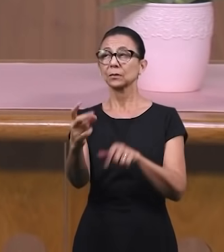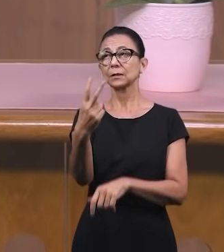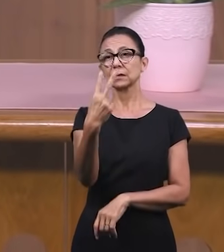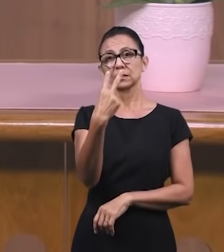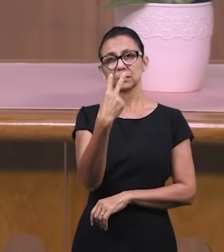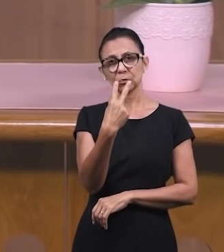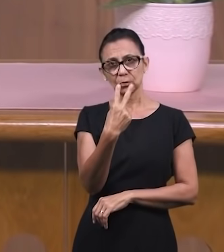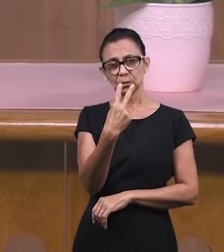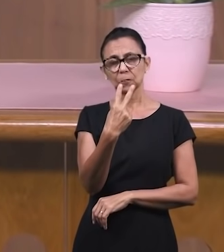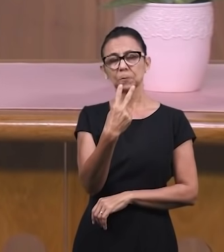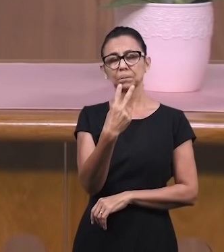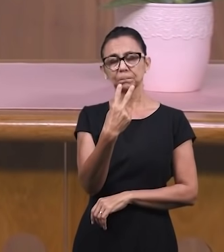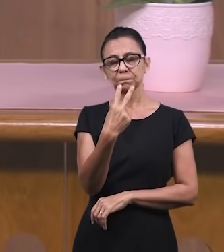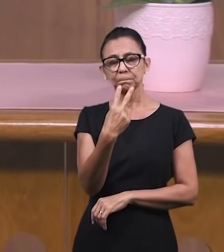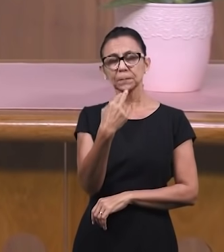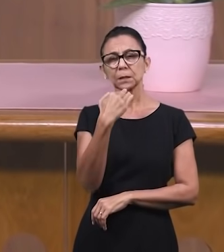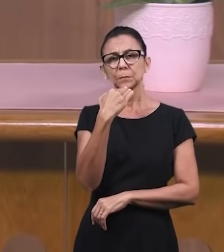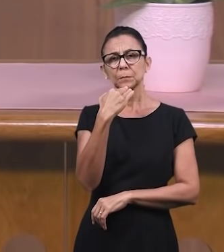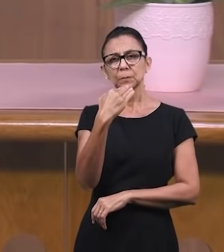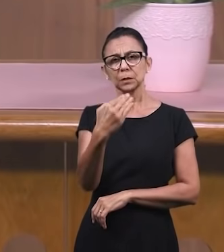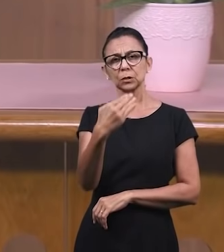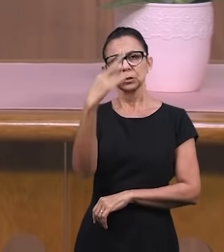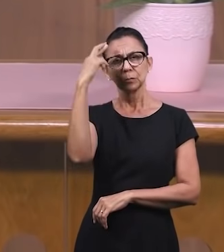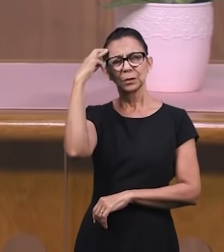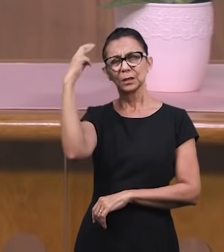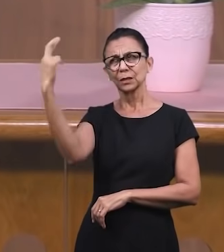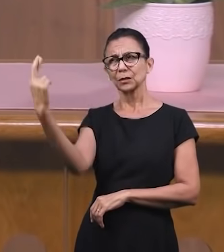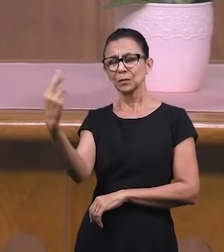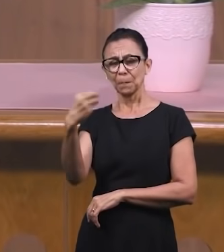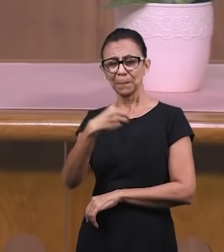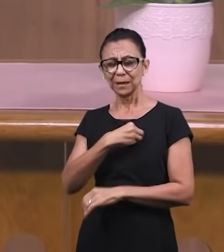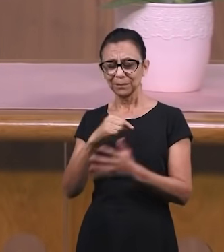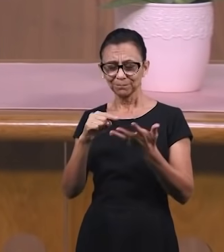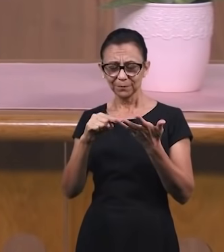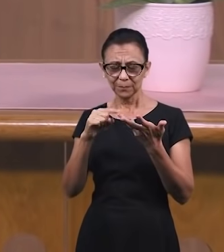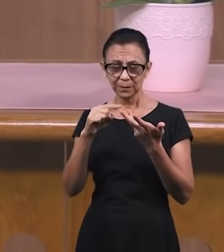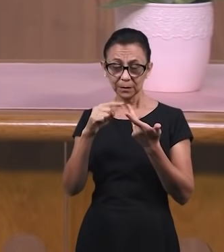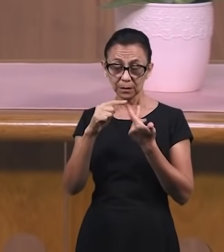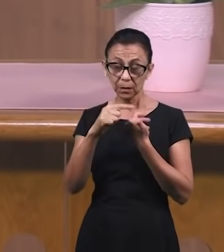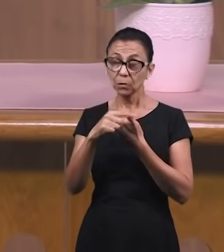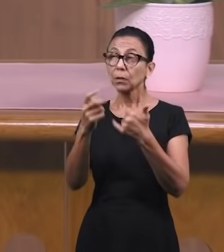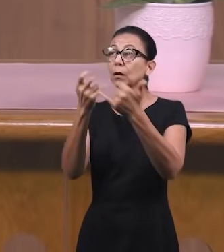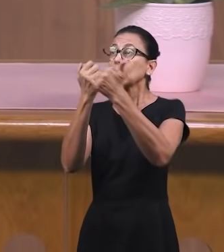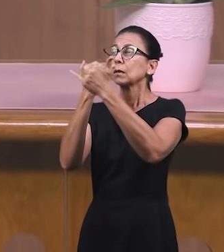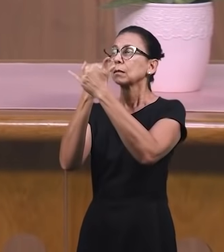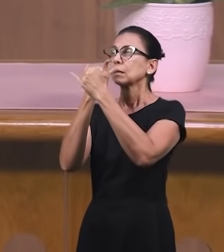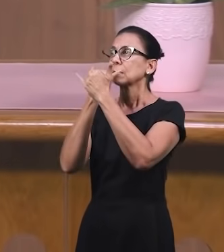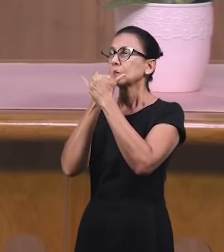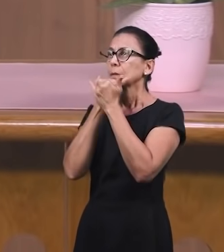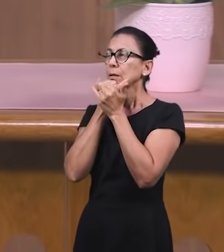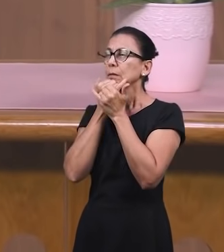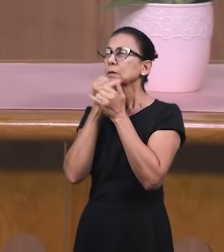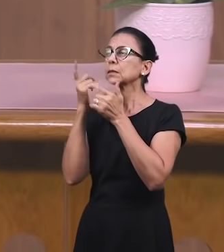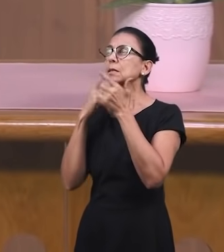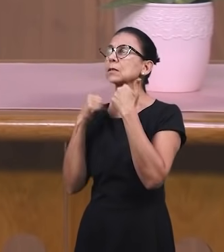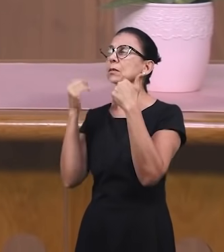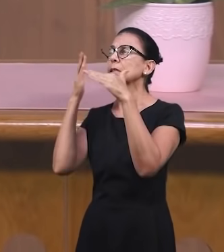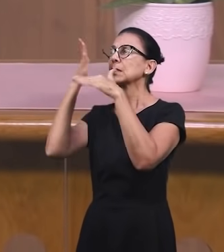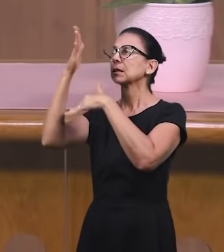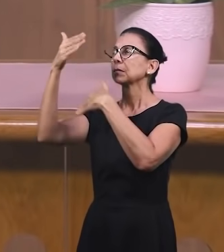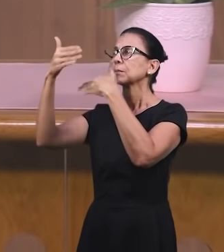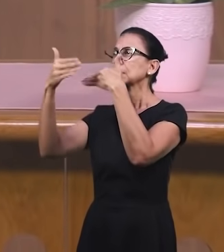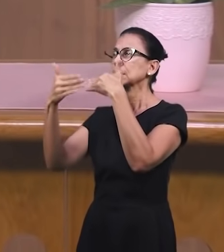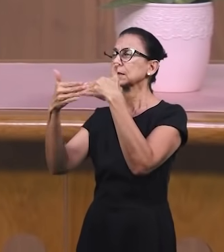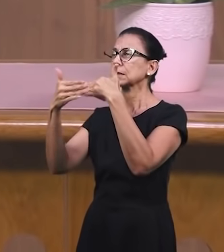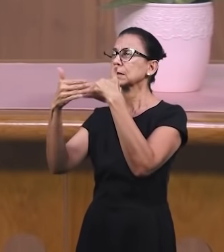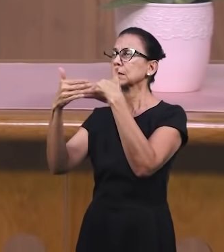que está assistindo esse culto. E para isso, Senhor, pedimos que os nossos pecados sejam perdoados e tenhamos acesso à tua